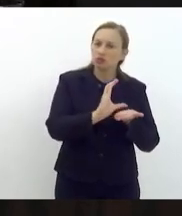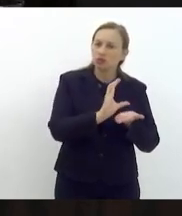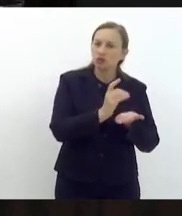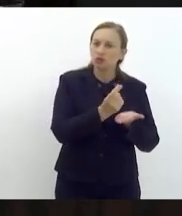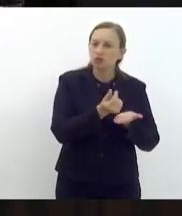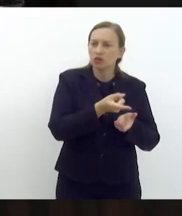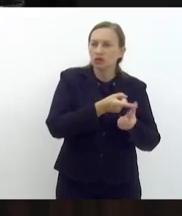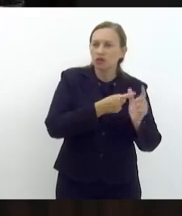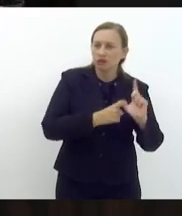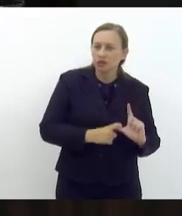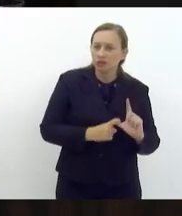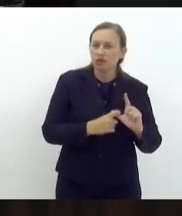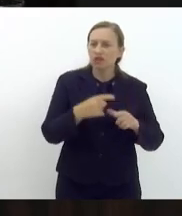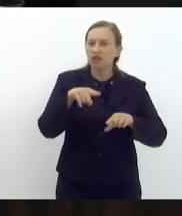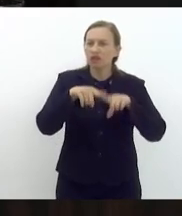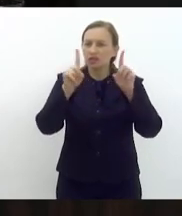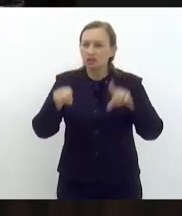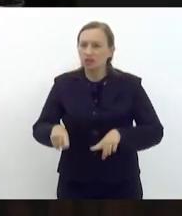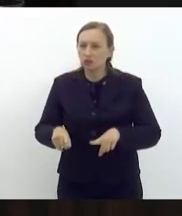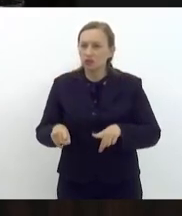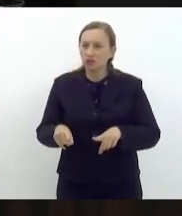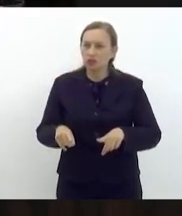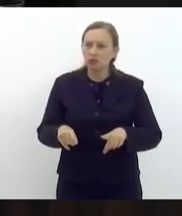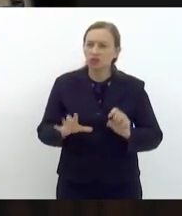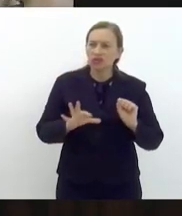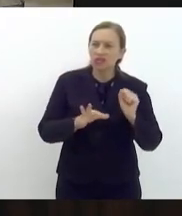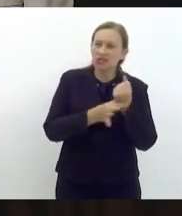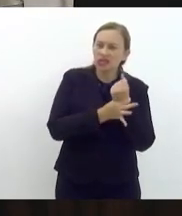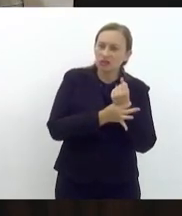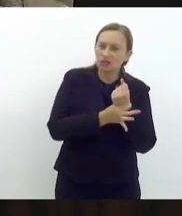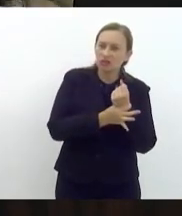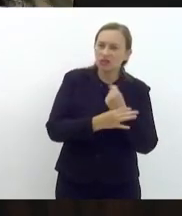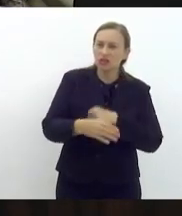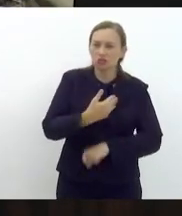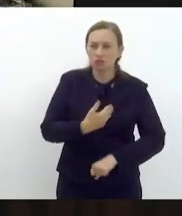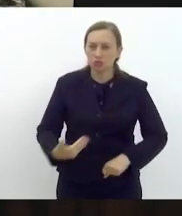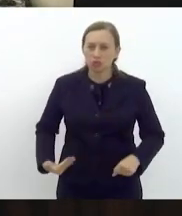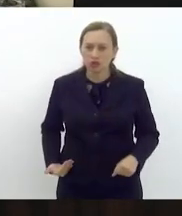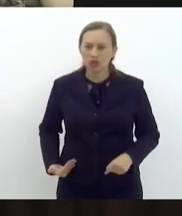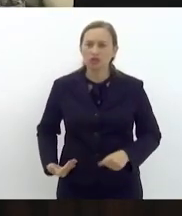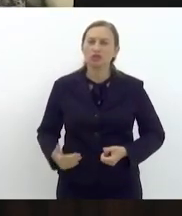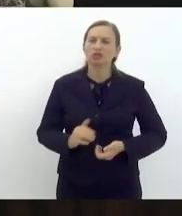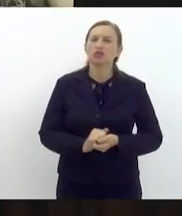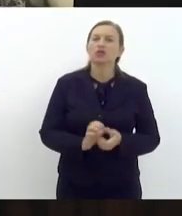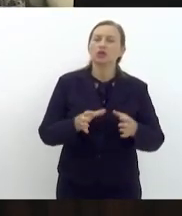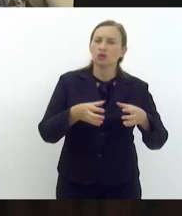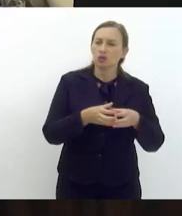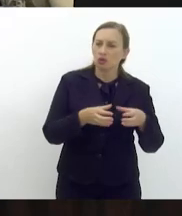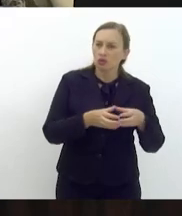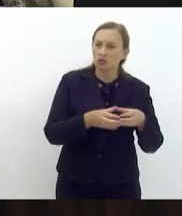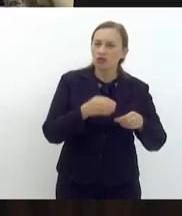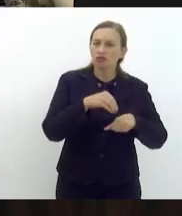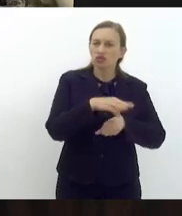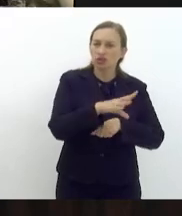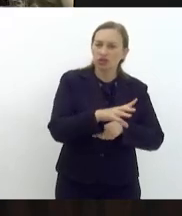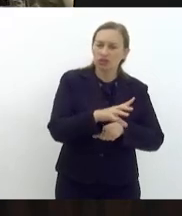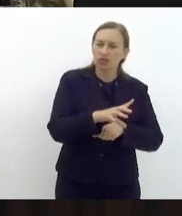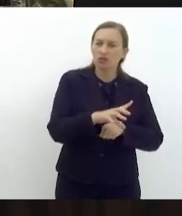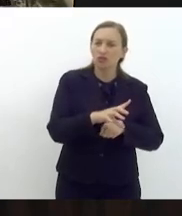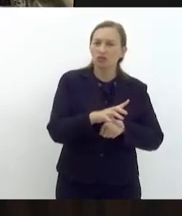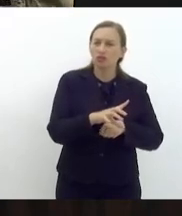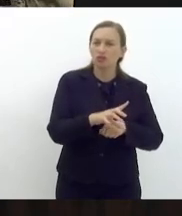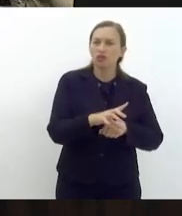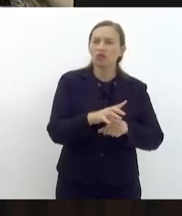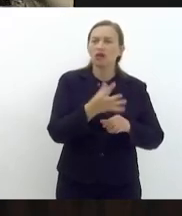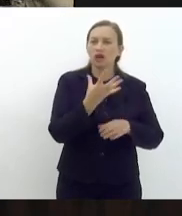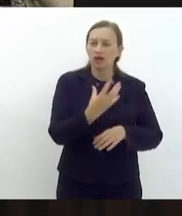dependente dos servidores de seguranças pública, parecer das comissões de indicação legislativa